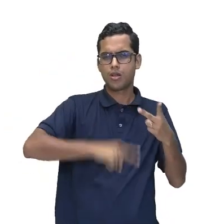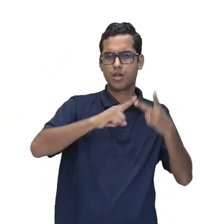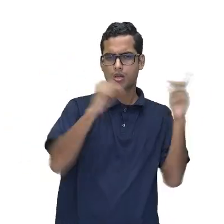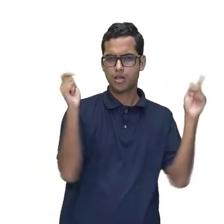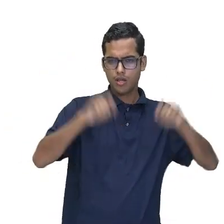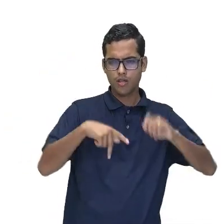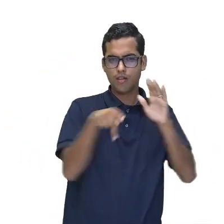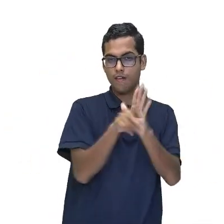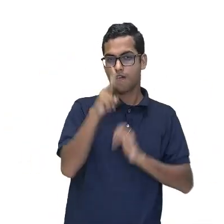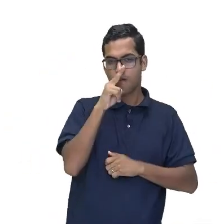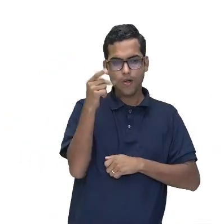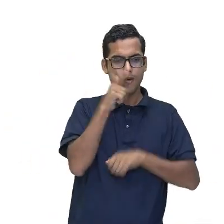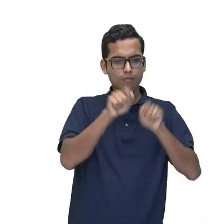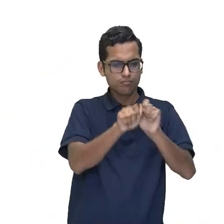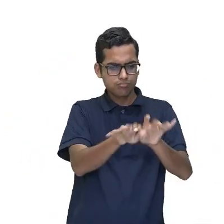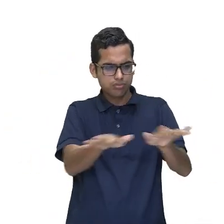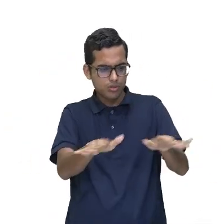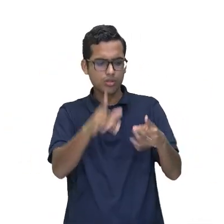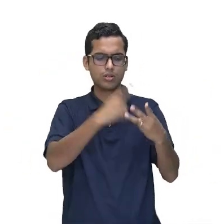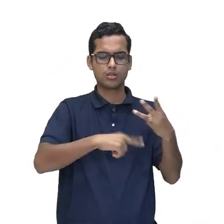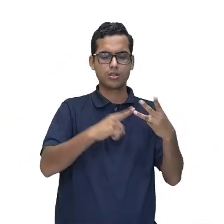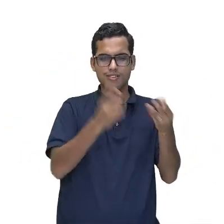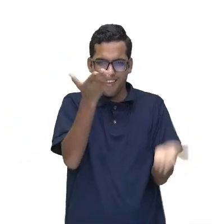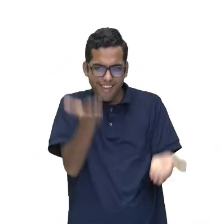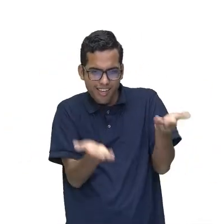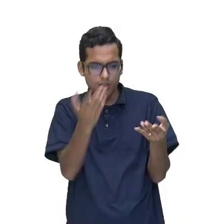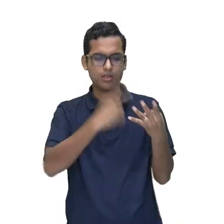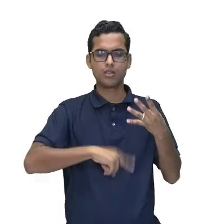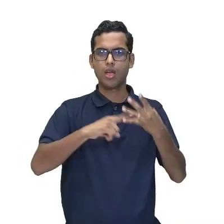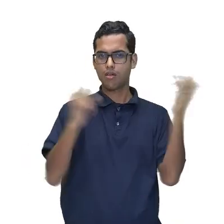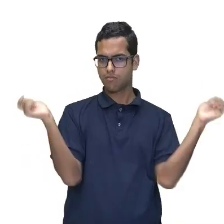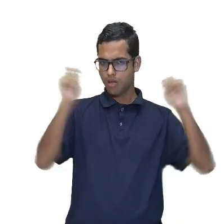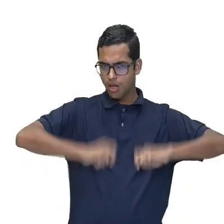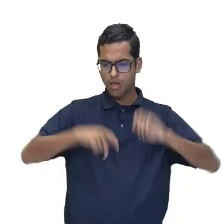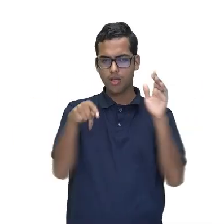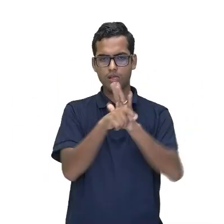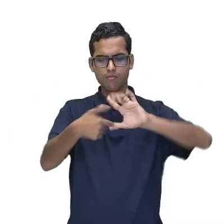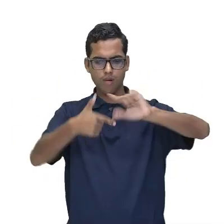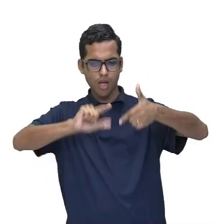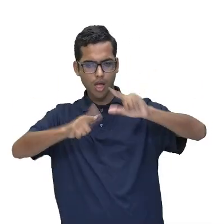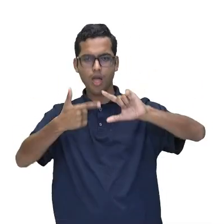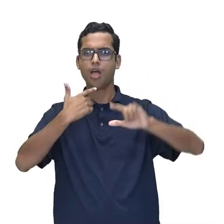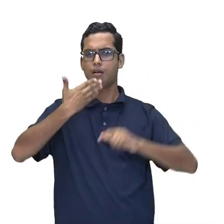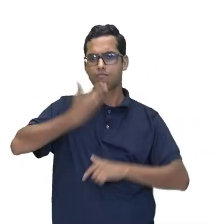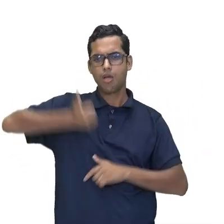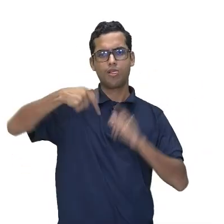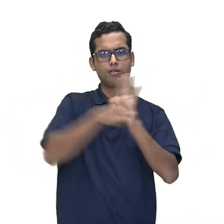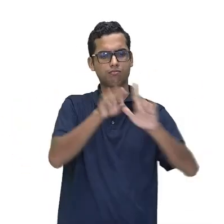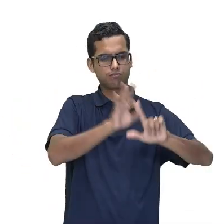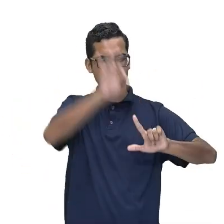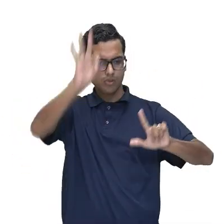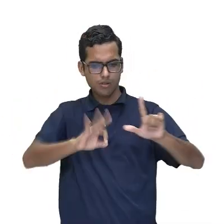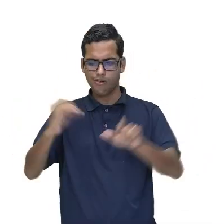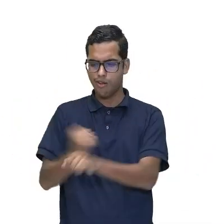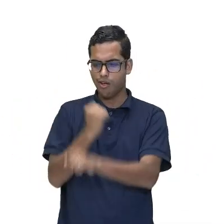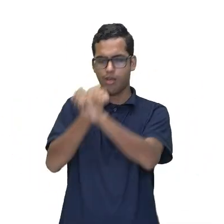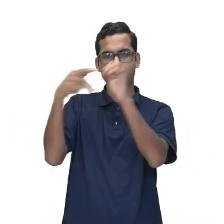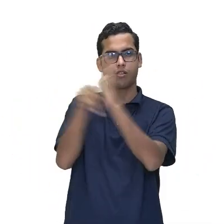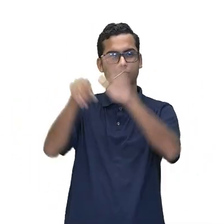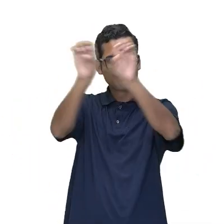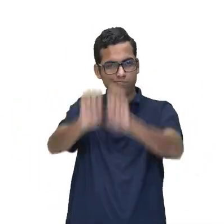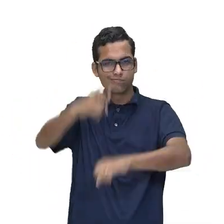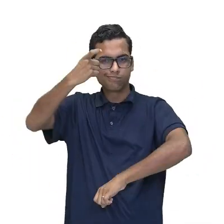da estabilidade e da eficiência torna o triângulo a forma geométrica ideal para a construção de estruturas sólidas e